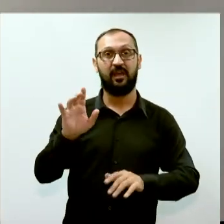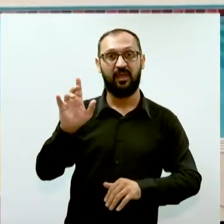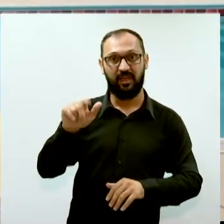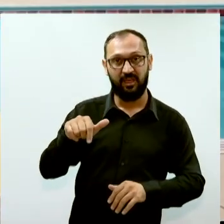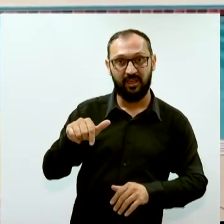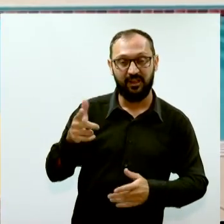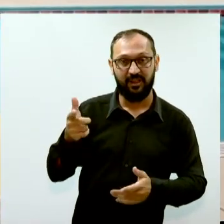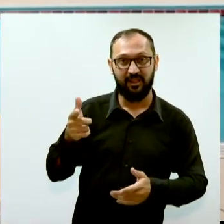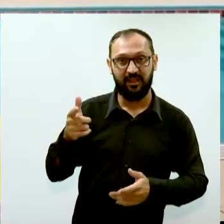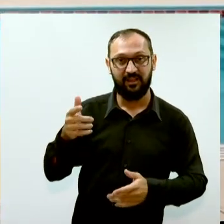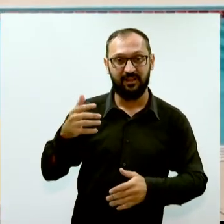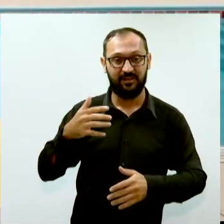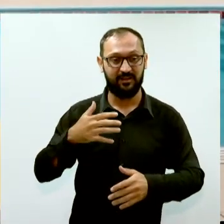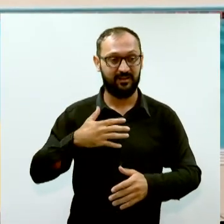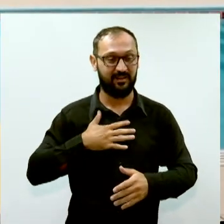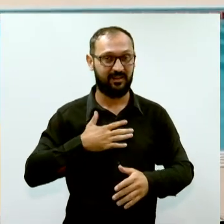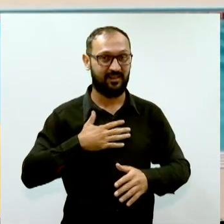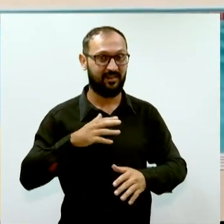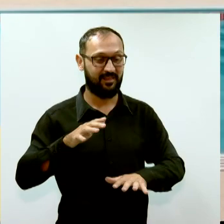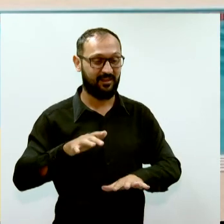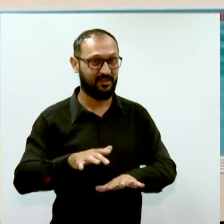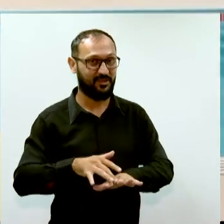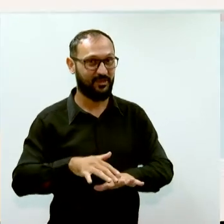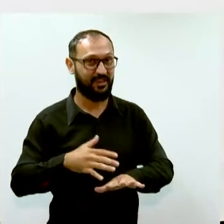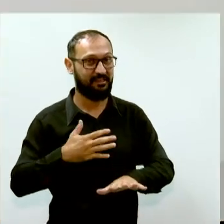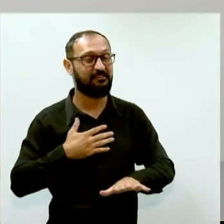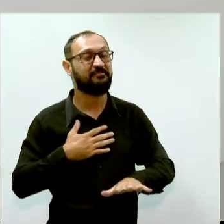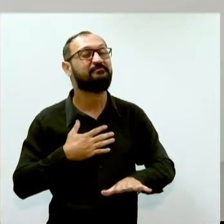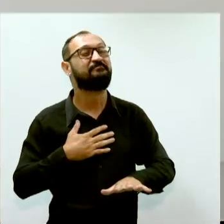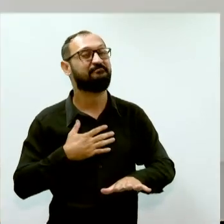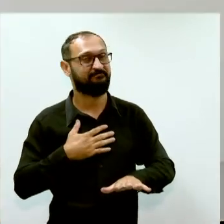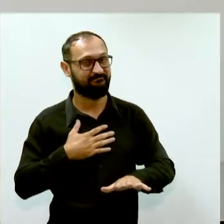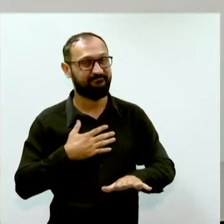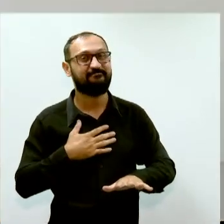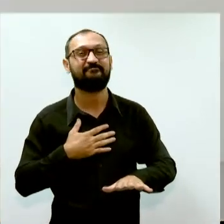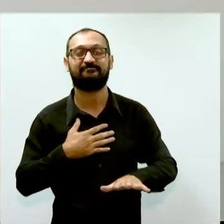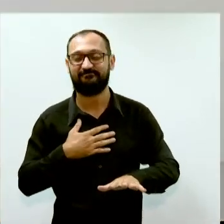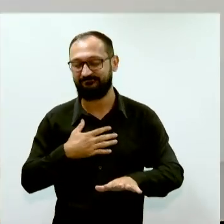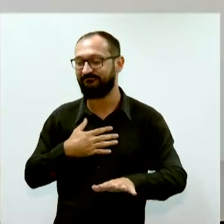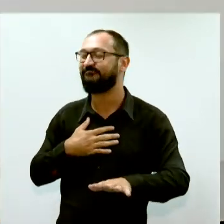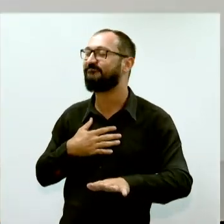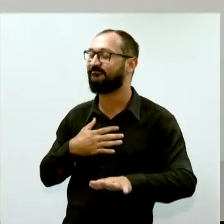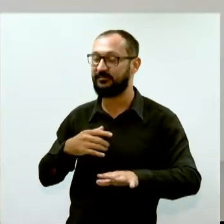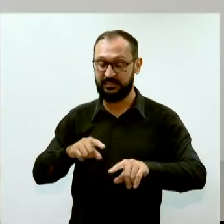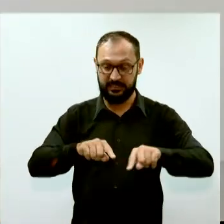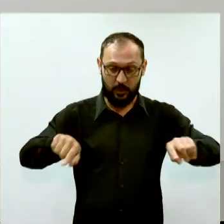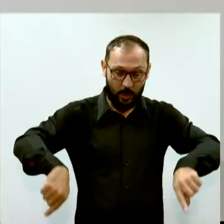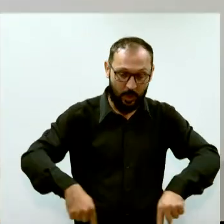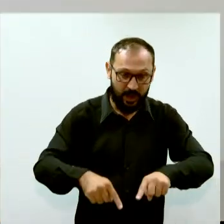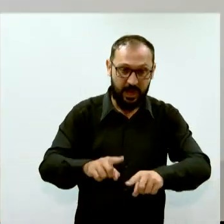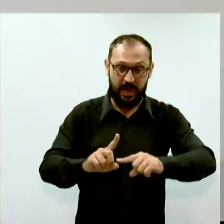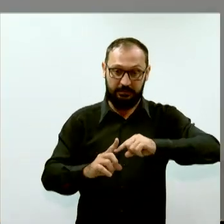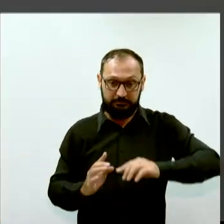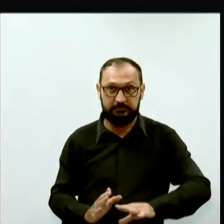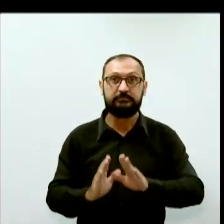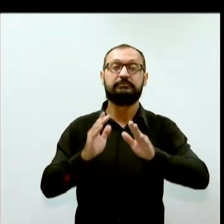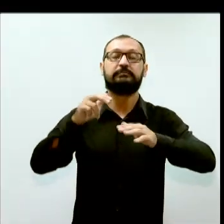É a dona da chinela, nem que nem saia da